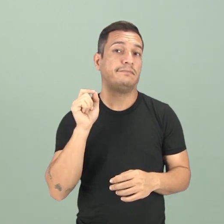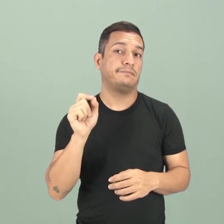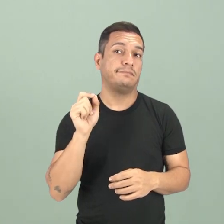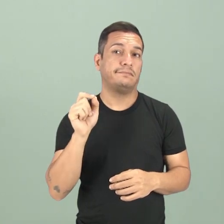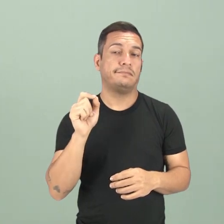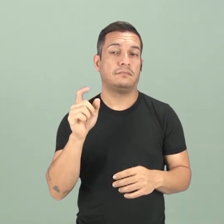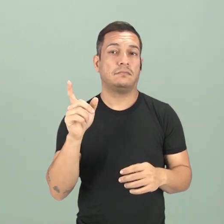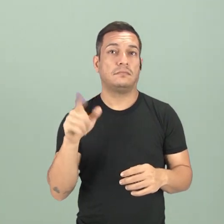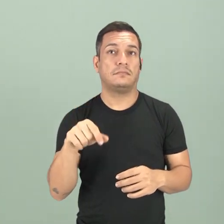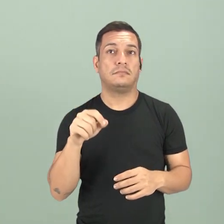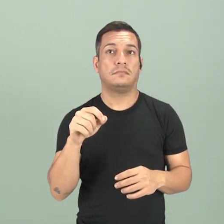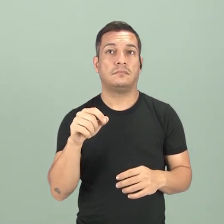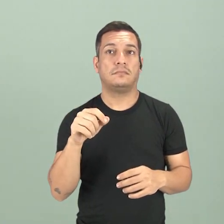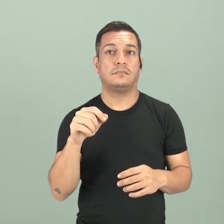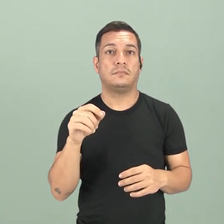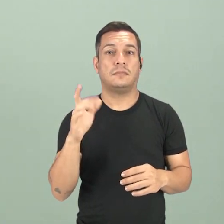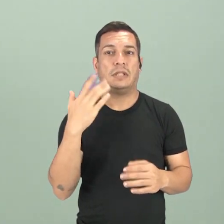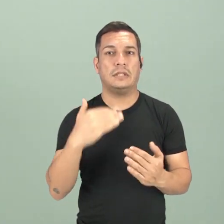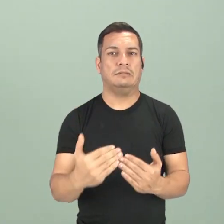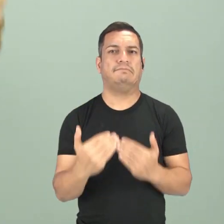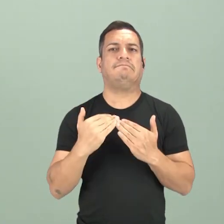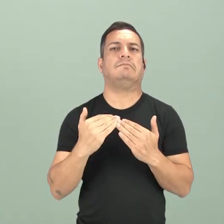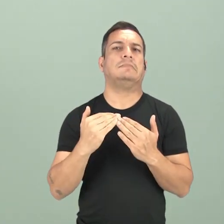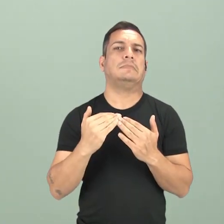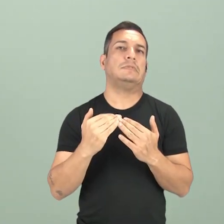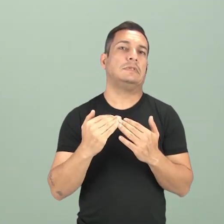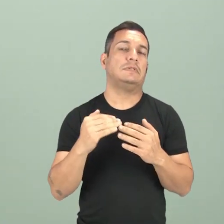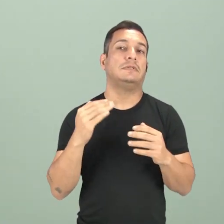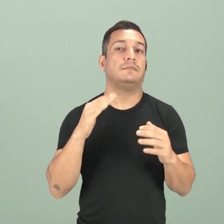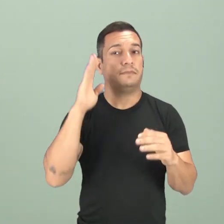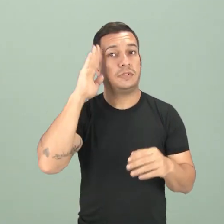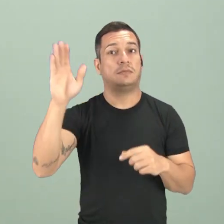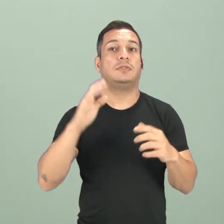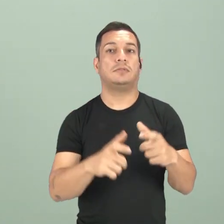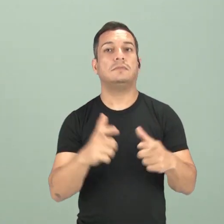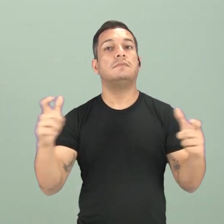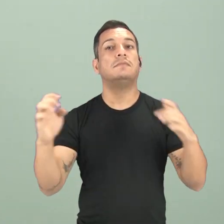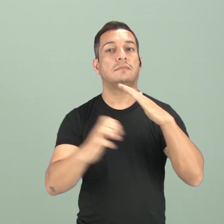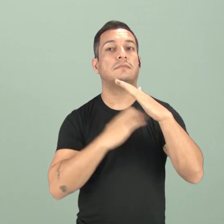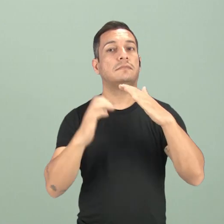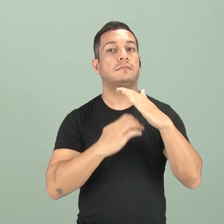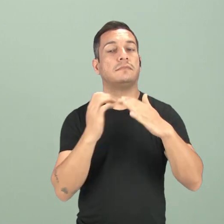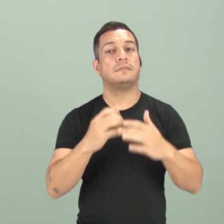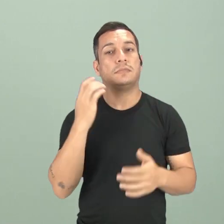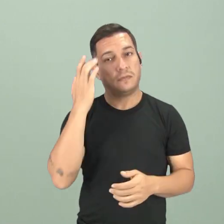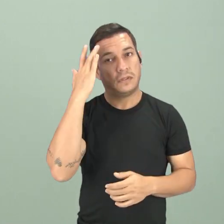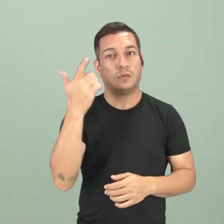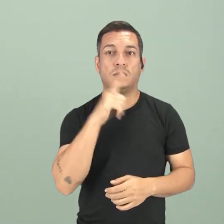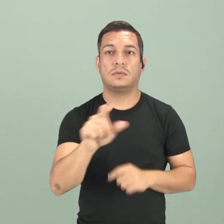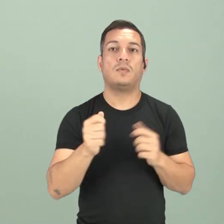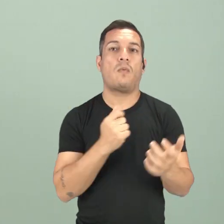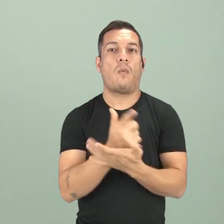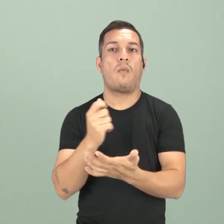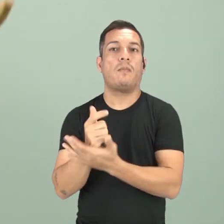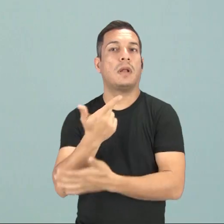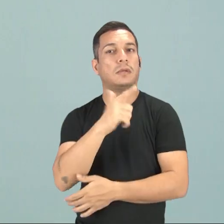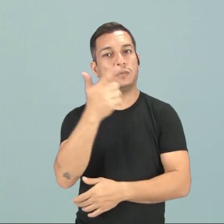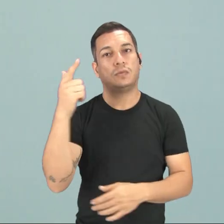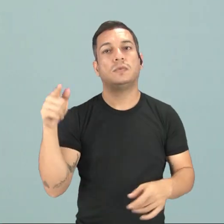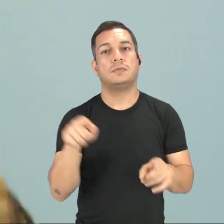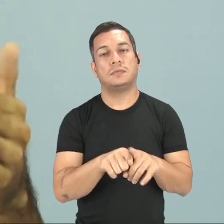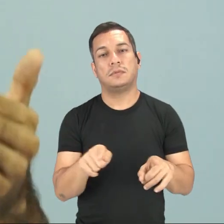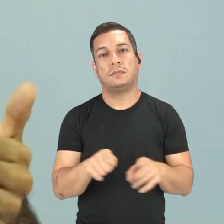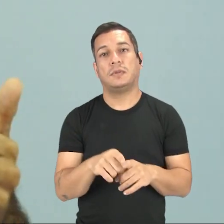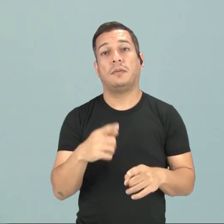seja aglutinado pelos gigantes, principalmente as grandes empresas que facilmente conseguiriam comprar as outras, ainda que